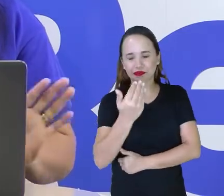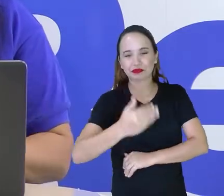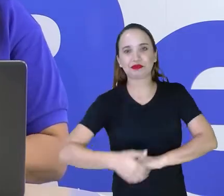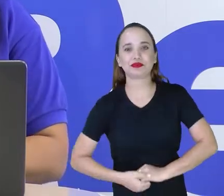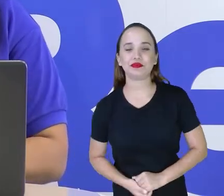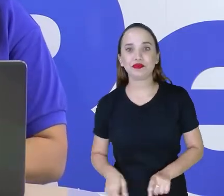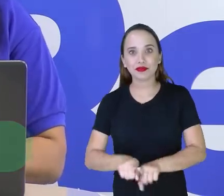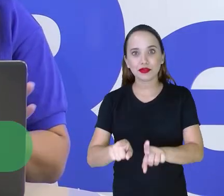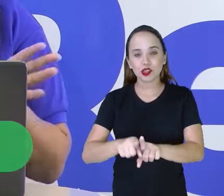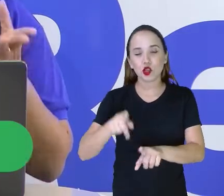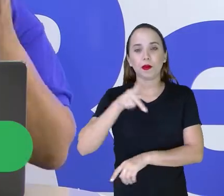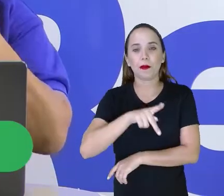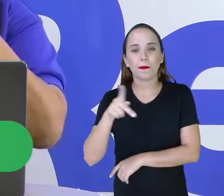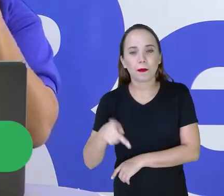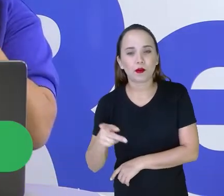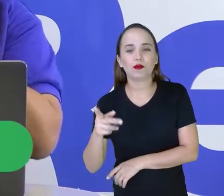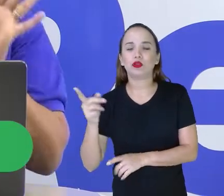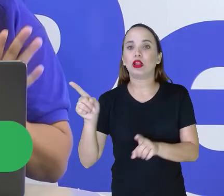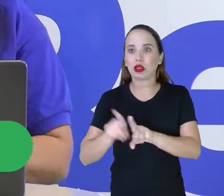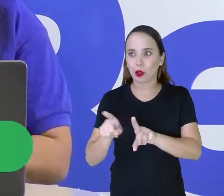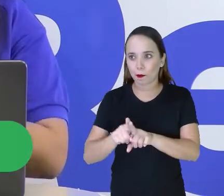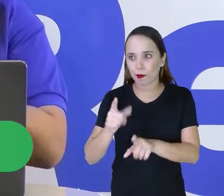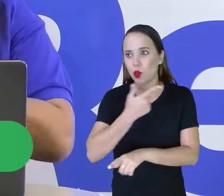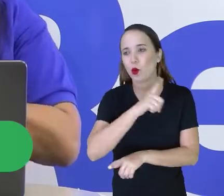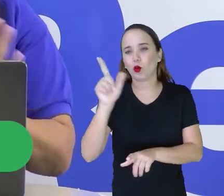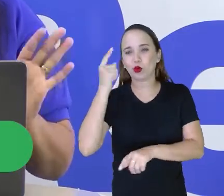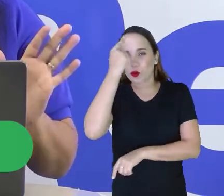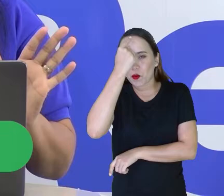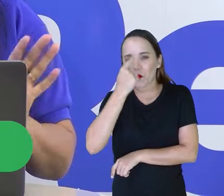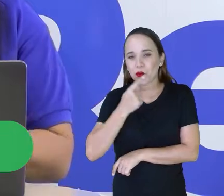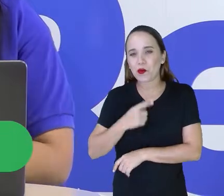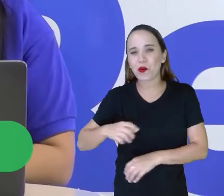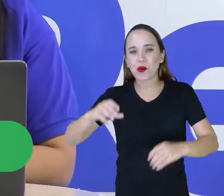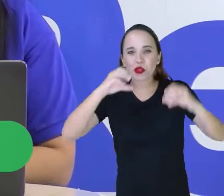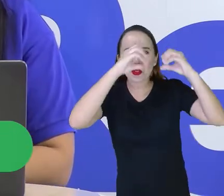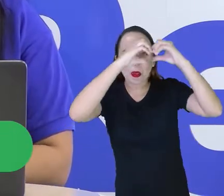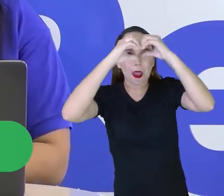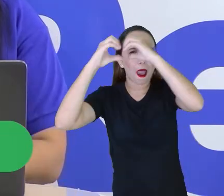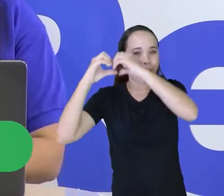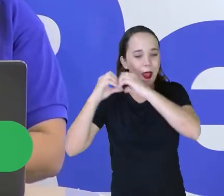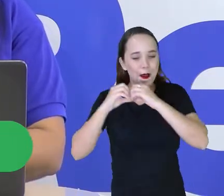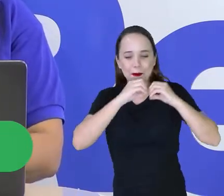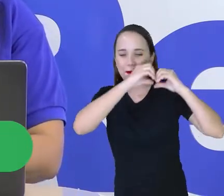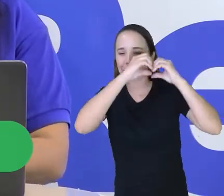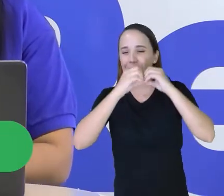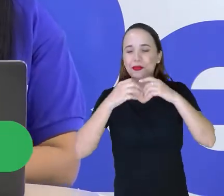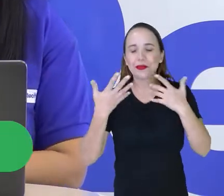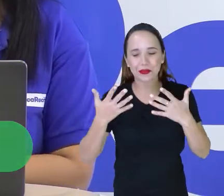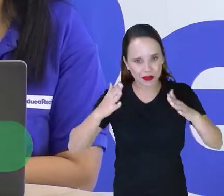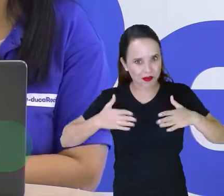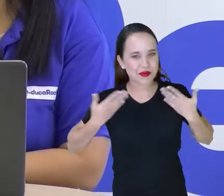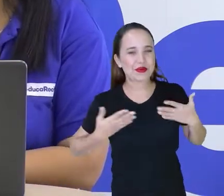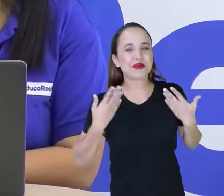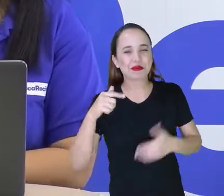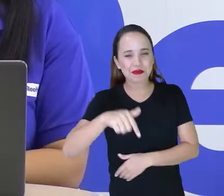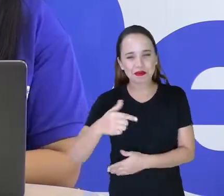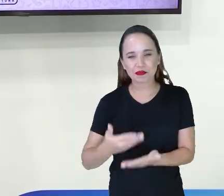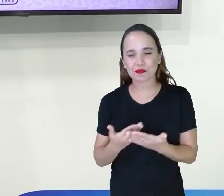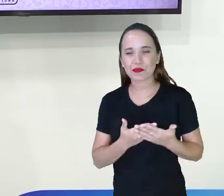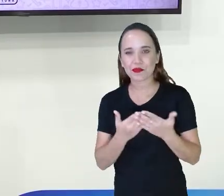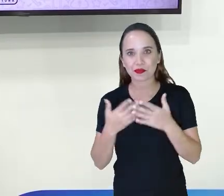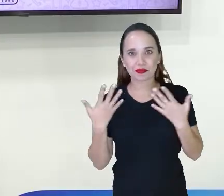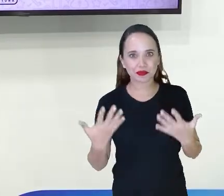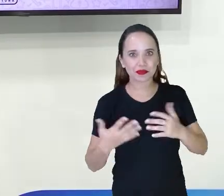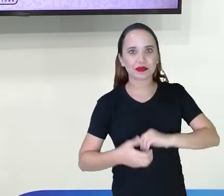bom dia, professora Kedma, um rostinho cheio de coraçãozinho. Está animada para a aula, né? Muito bom estar aqui, professora.